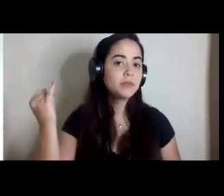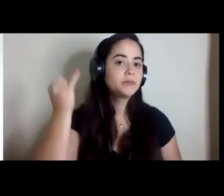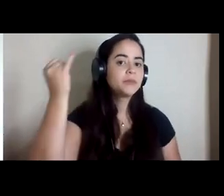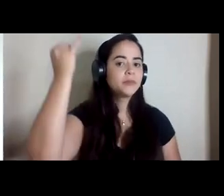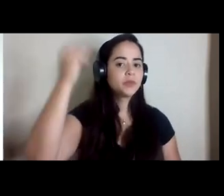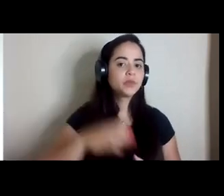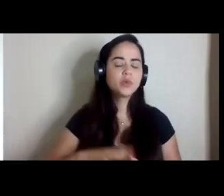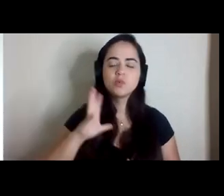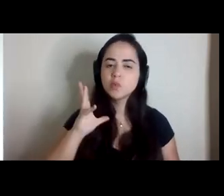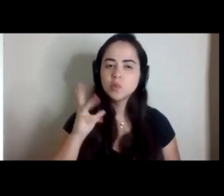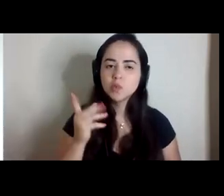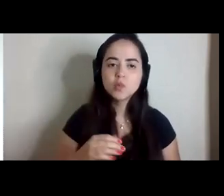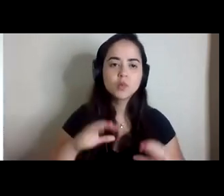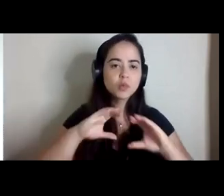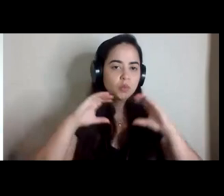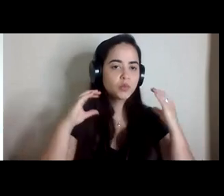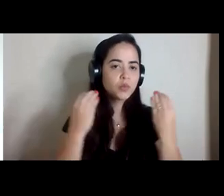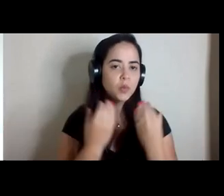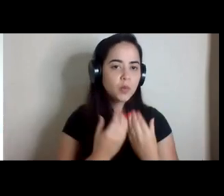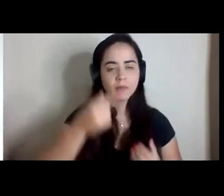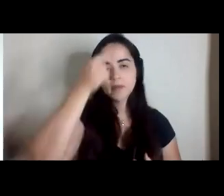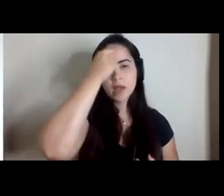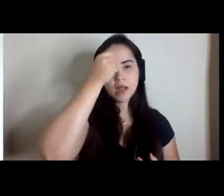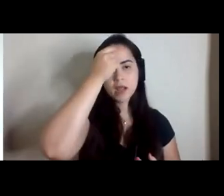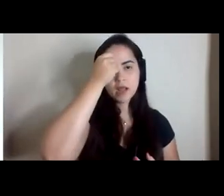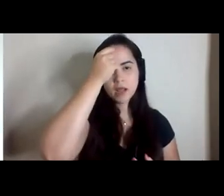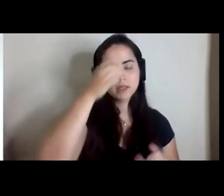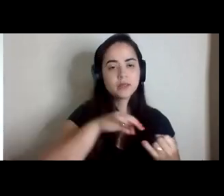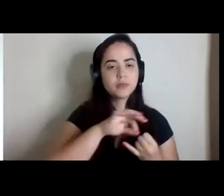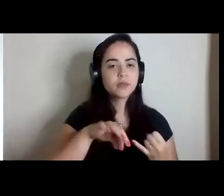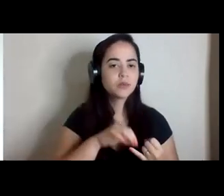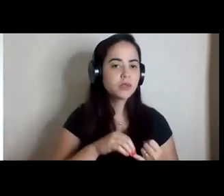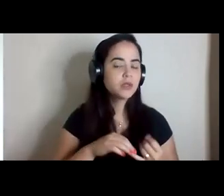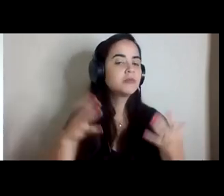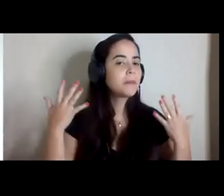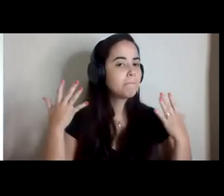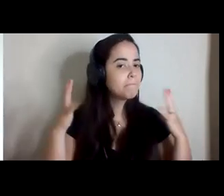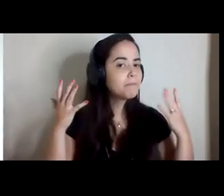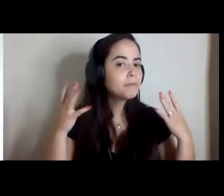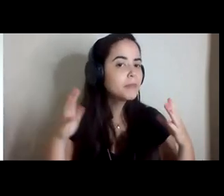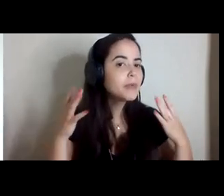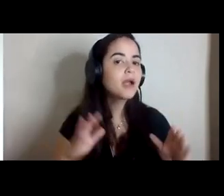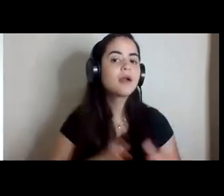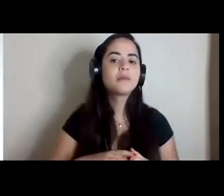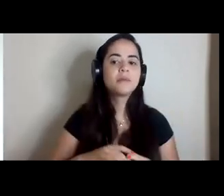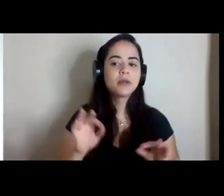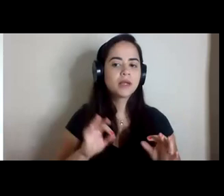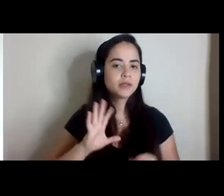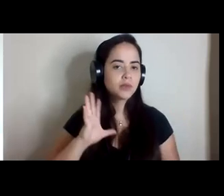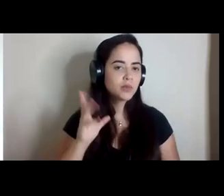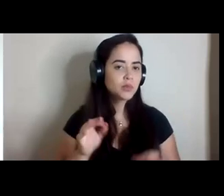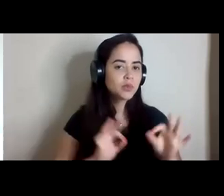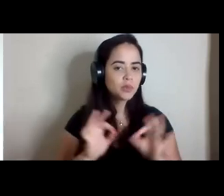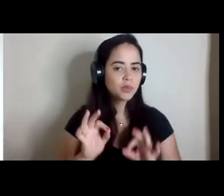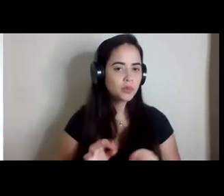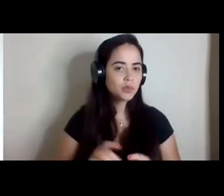a comunidade acadêmica do IFES. Então, parabéns aos envolvidos aí nessa empreitada, de modo especial por ser